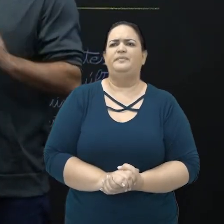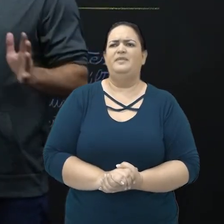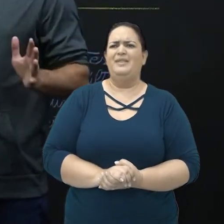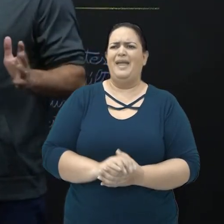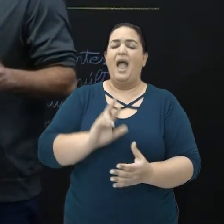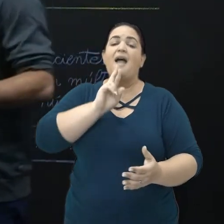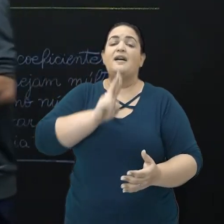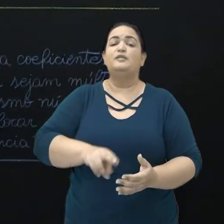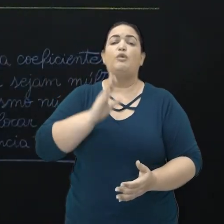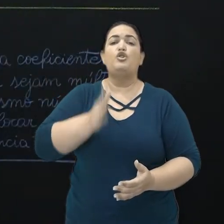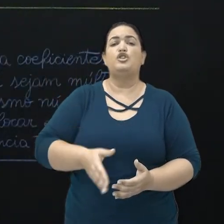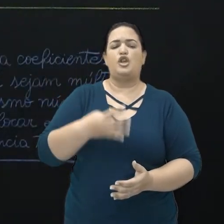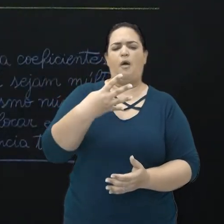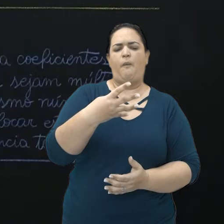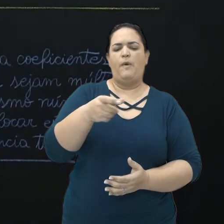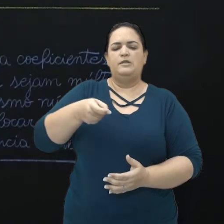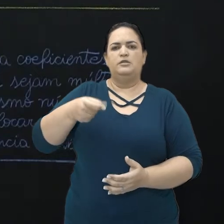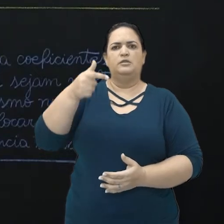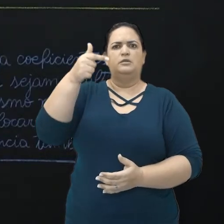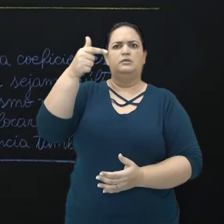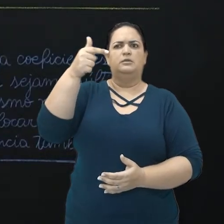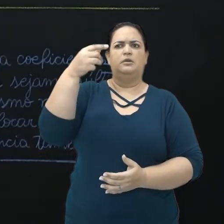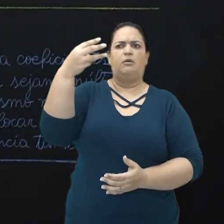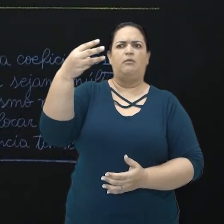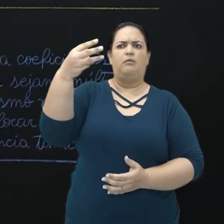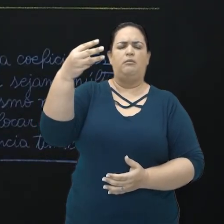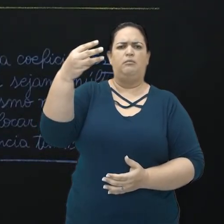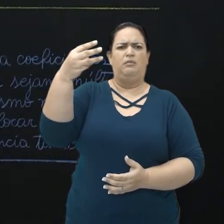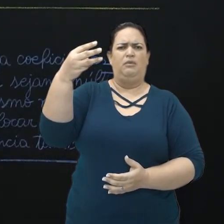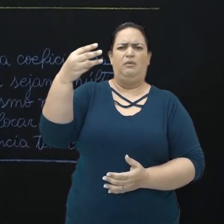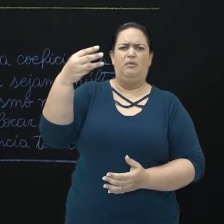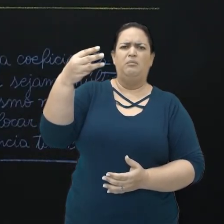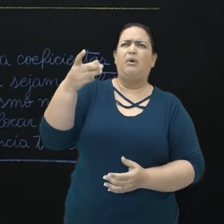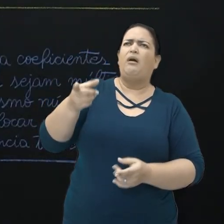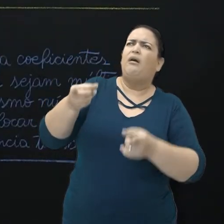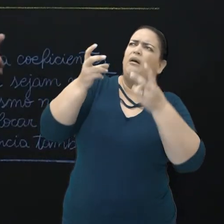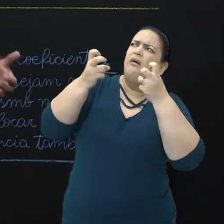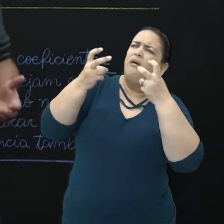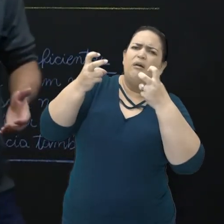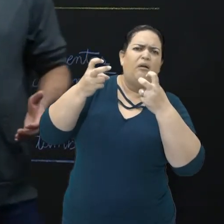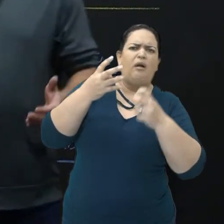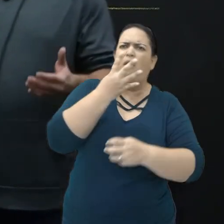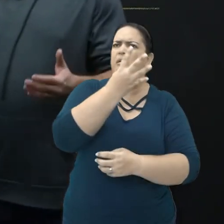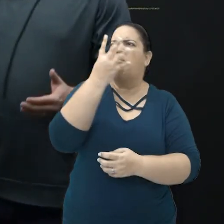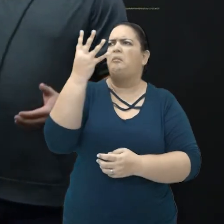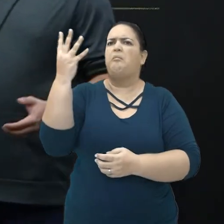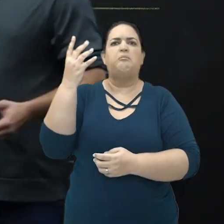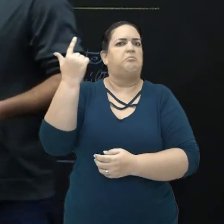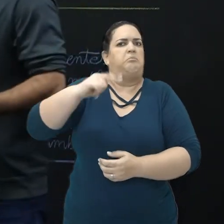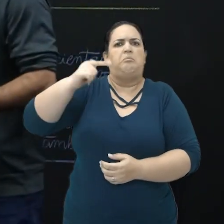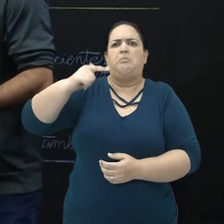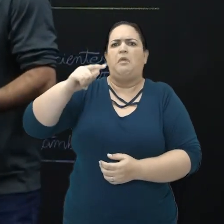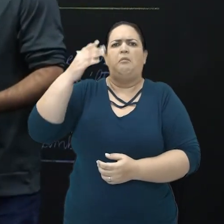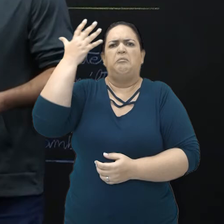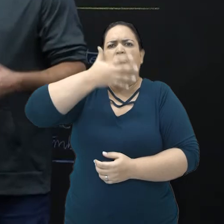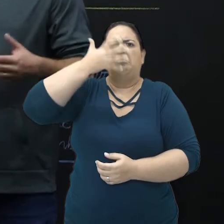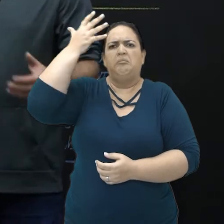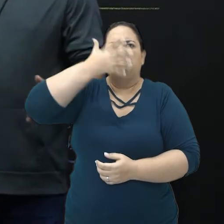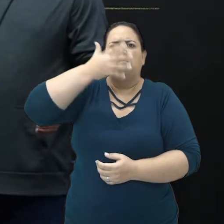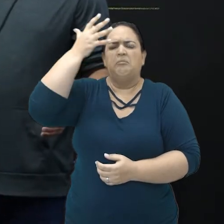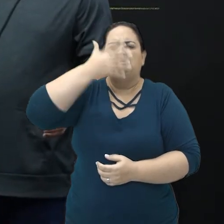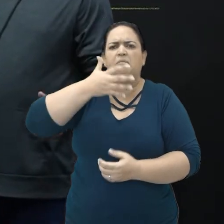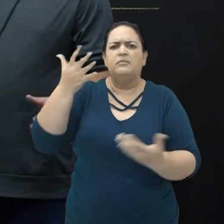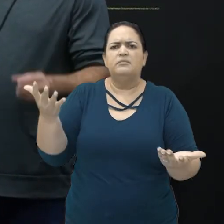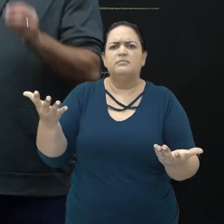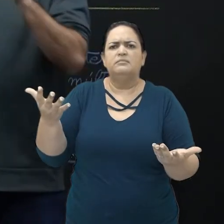enganando a aula toda. Porque em nenhum momento eu vejo aqui o 4 e muito menos também eu consigo ver que esse 4